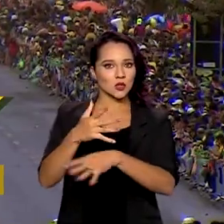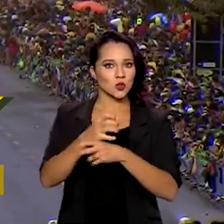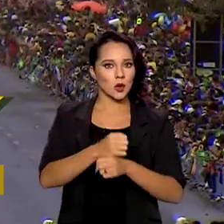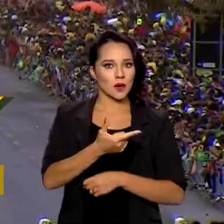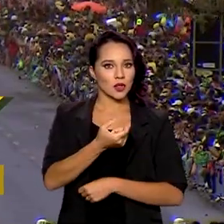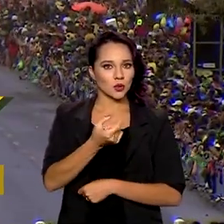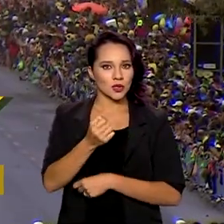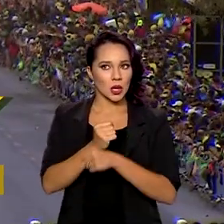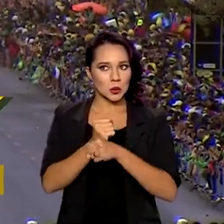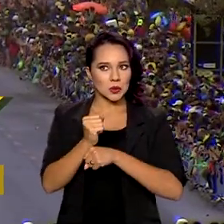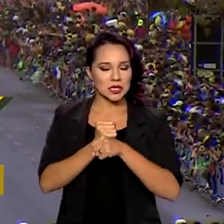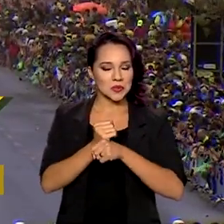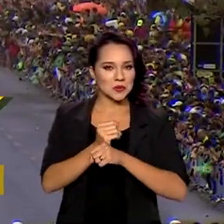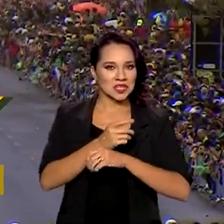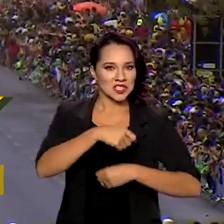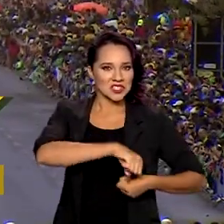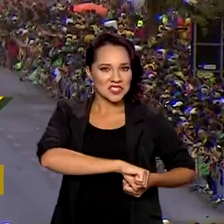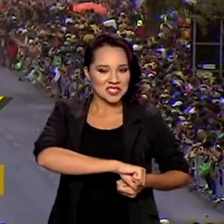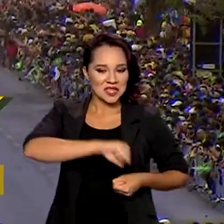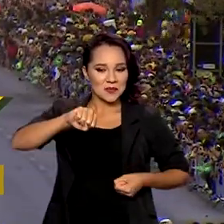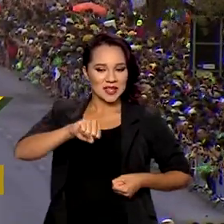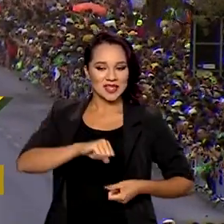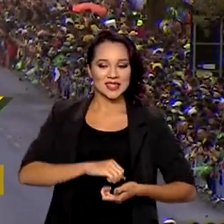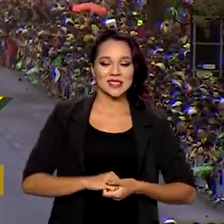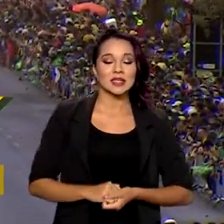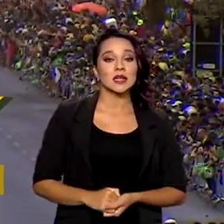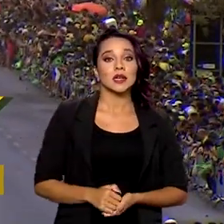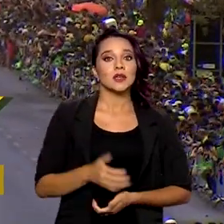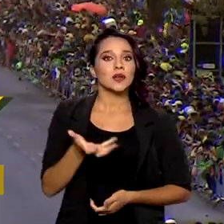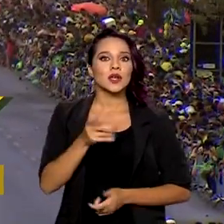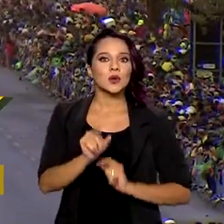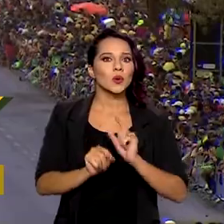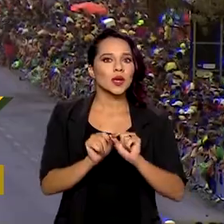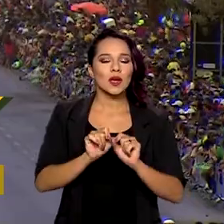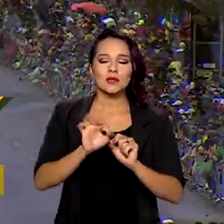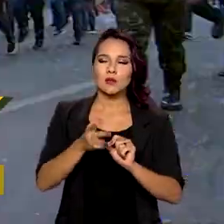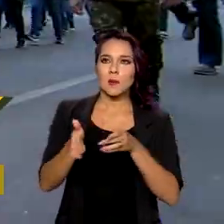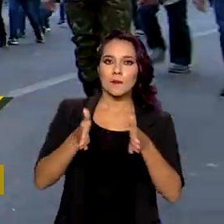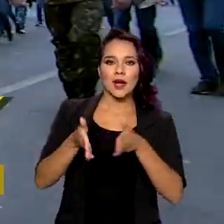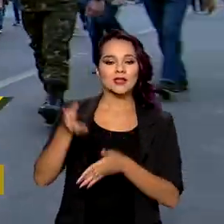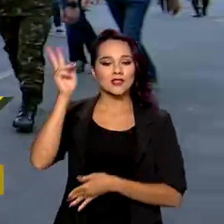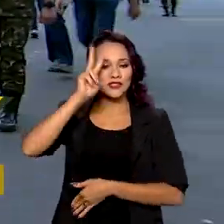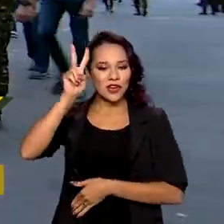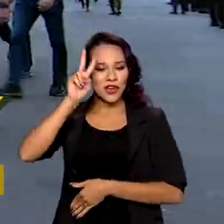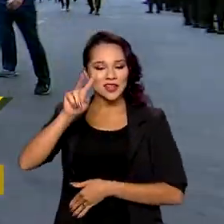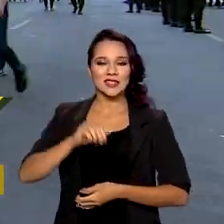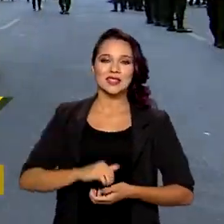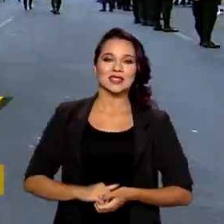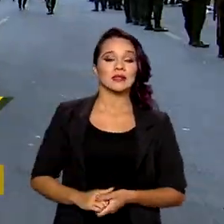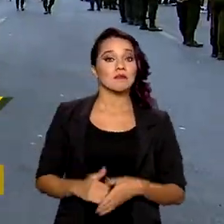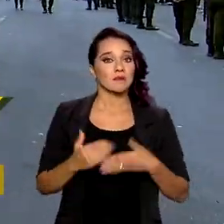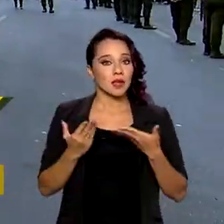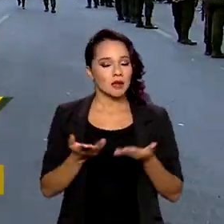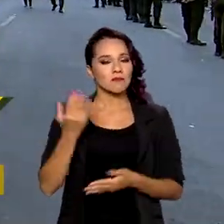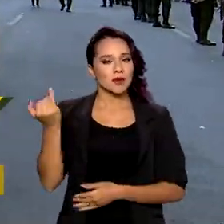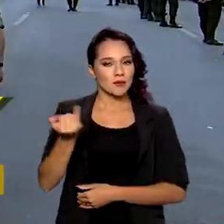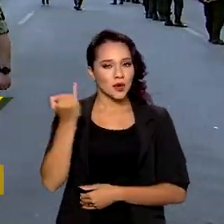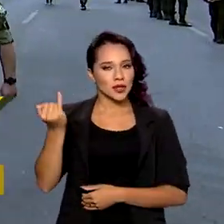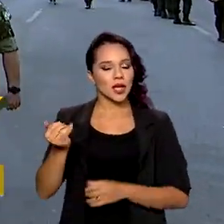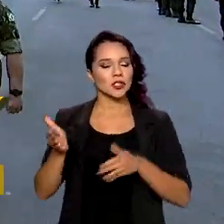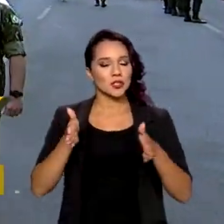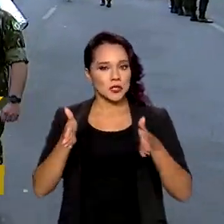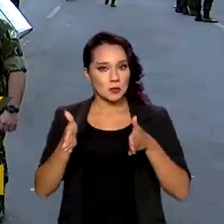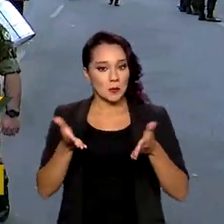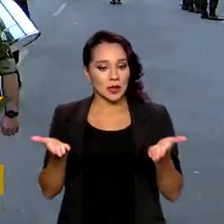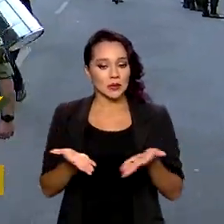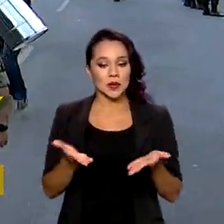aí de independência. E o senhor queria falar, inclusive, de uma parte histórica, não é isso? Então, é importante nesse momento,